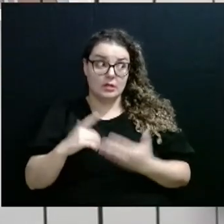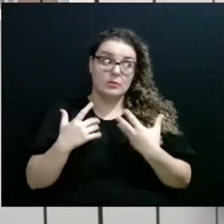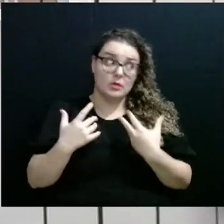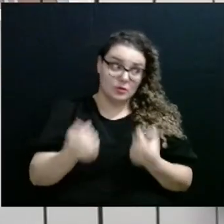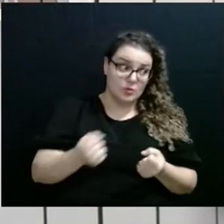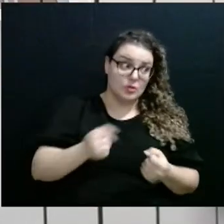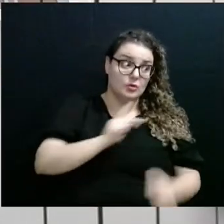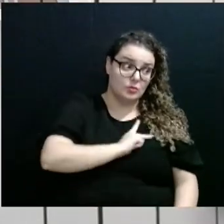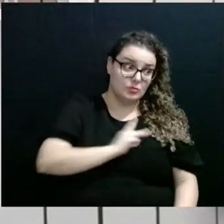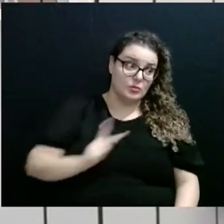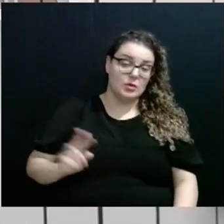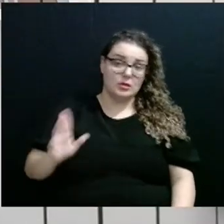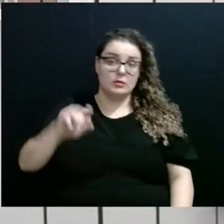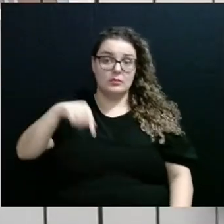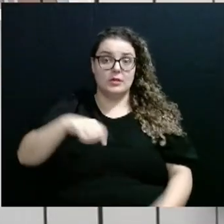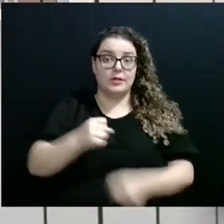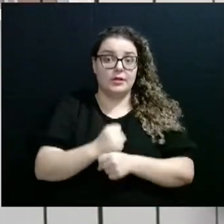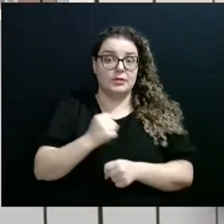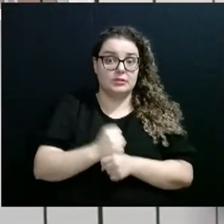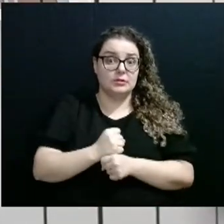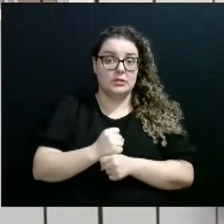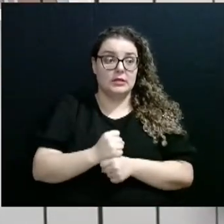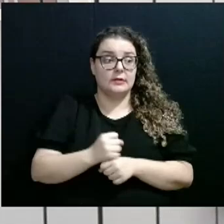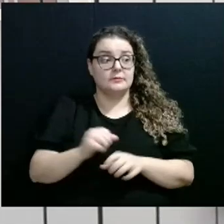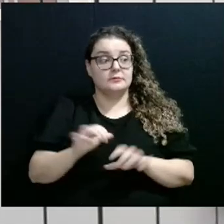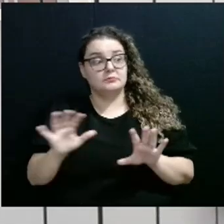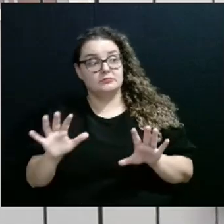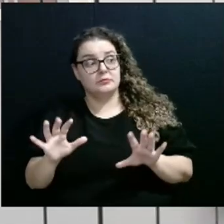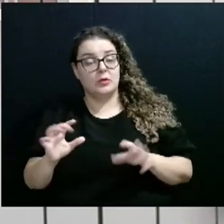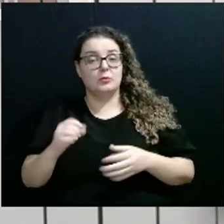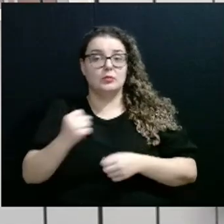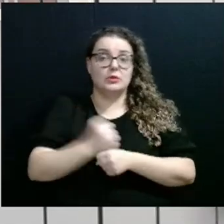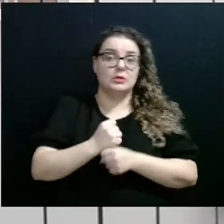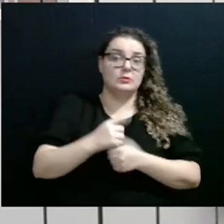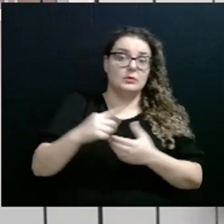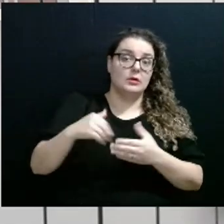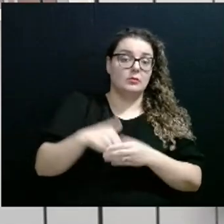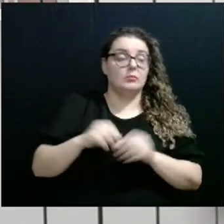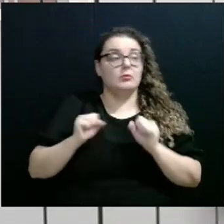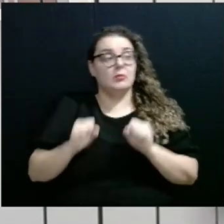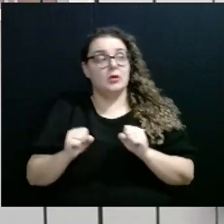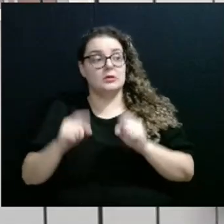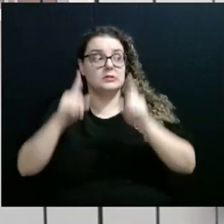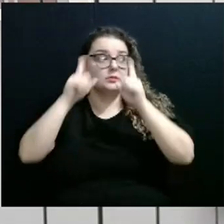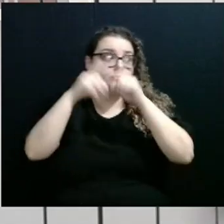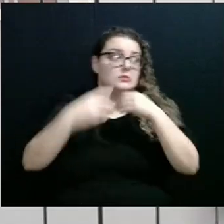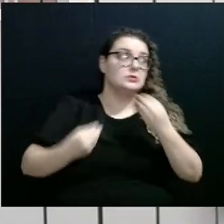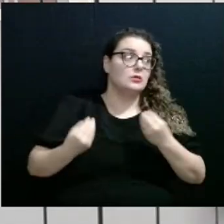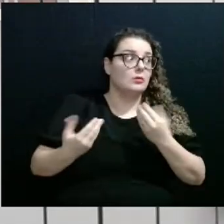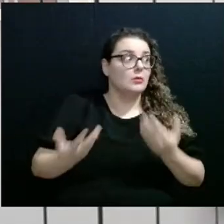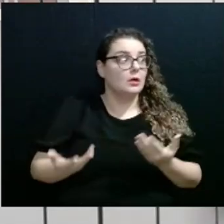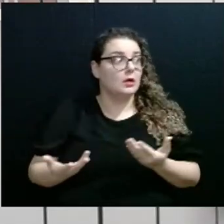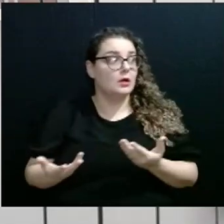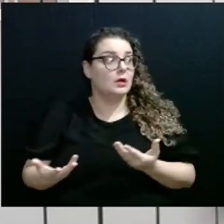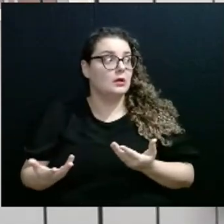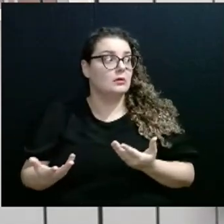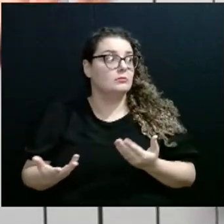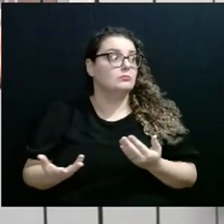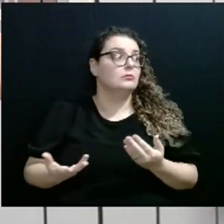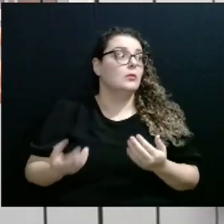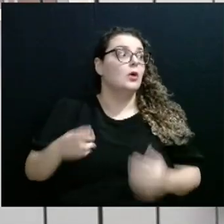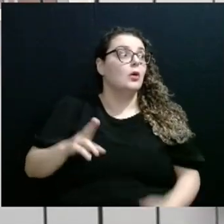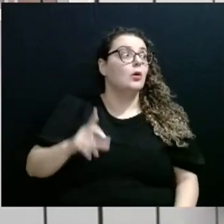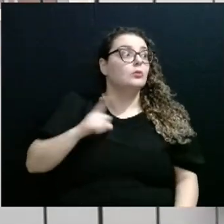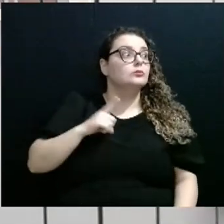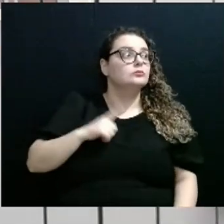ainda este ano? Ou por ser ano eleitoral, as coisas podem ficar difíceis e não teremos uma definição sobre